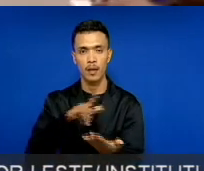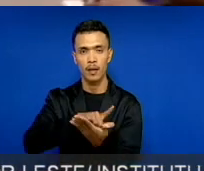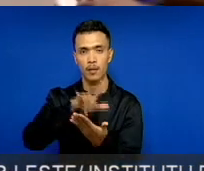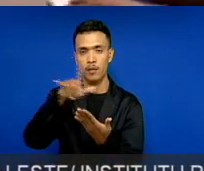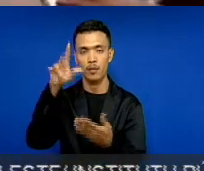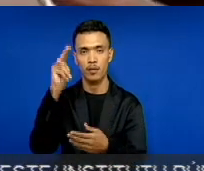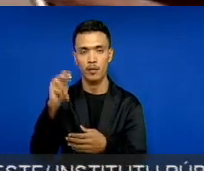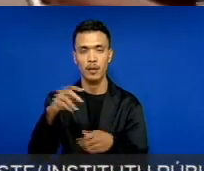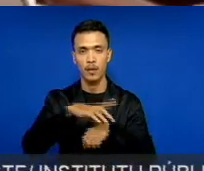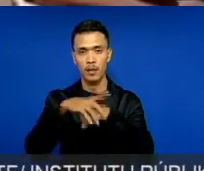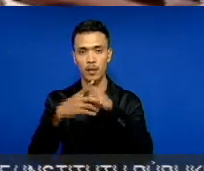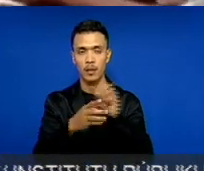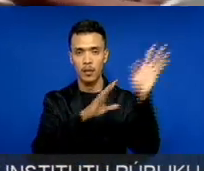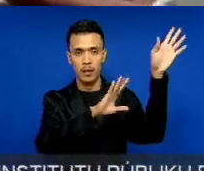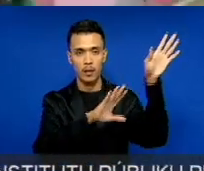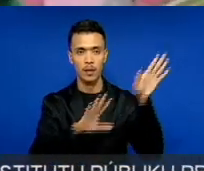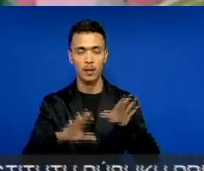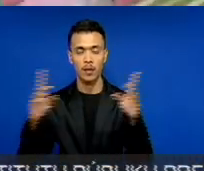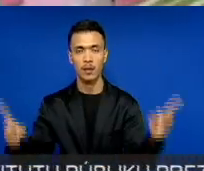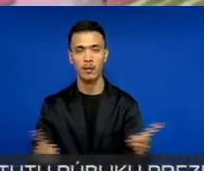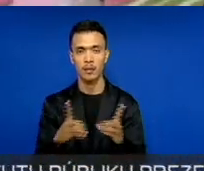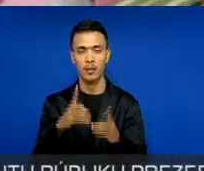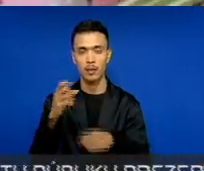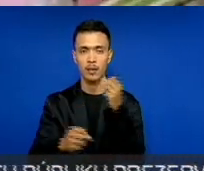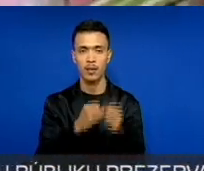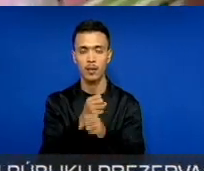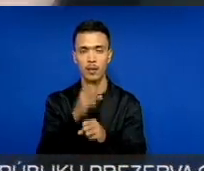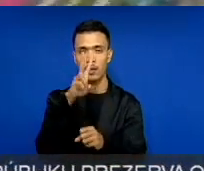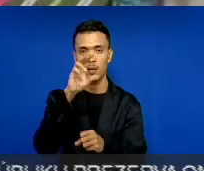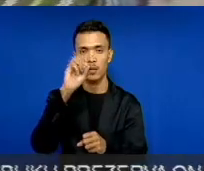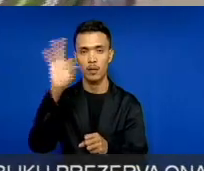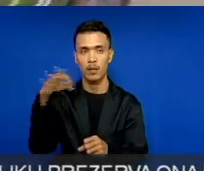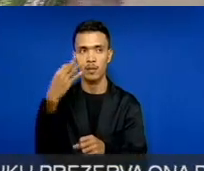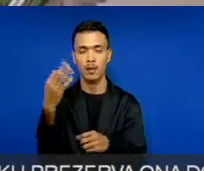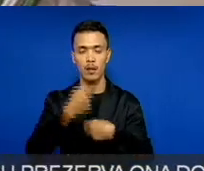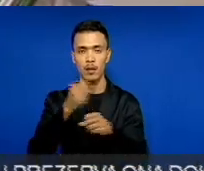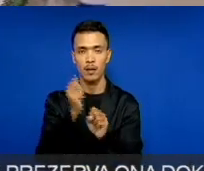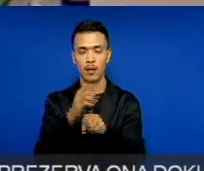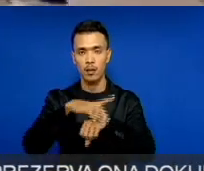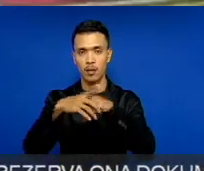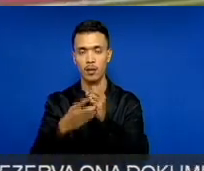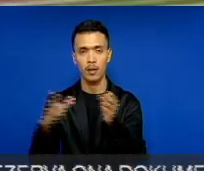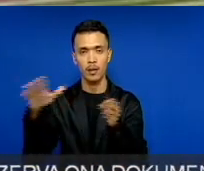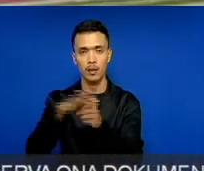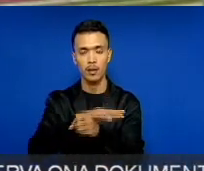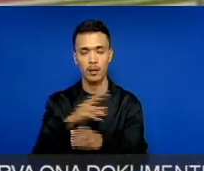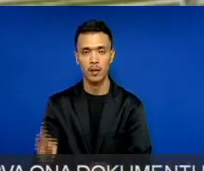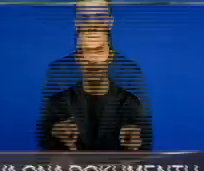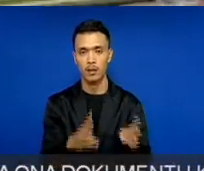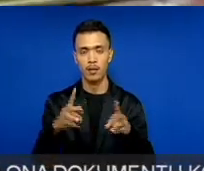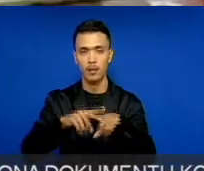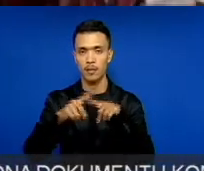nia. Erosão acontece em Retinan Rihun Rua Sanulu Recensia. Hodi halo raita katiha autoestrada mai beto